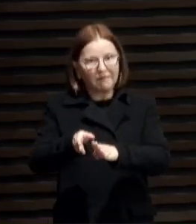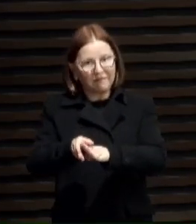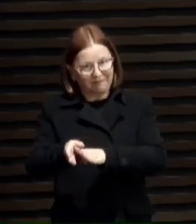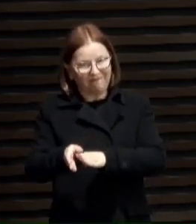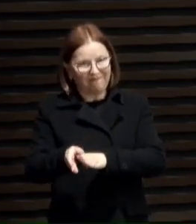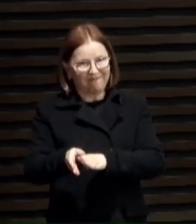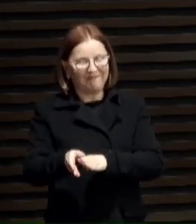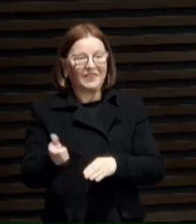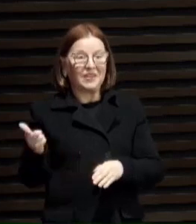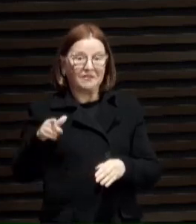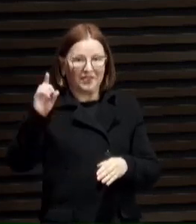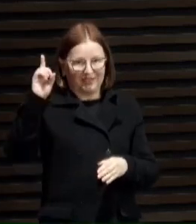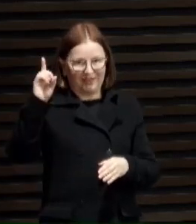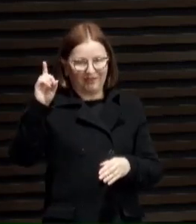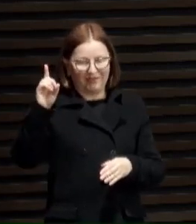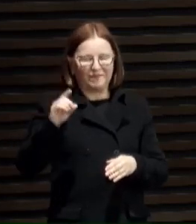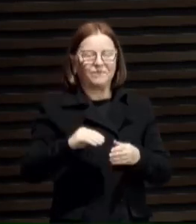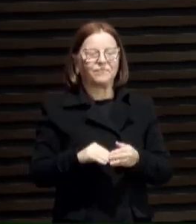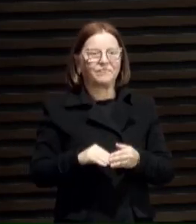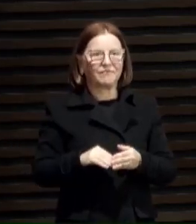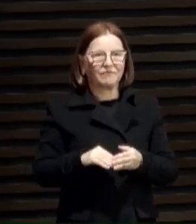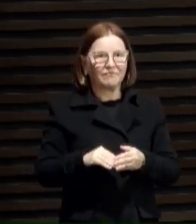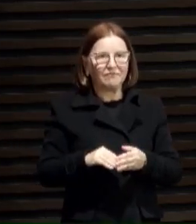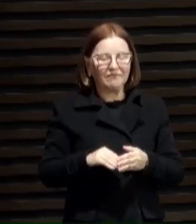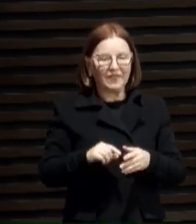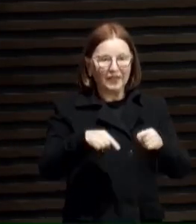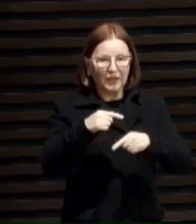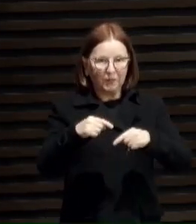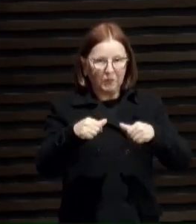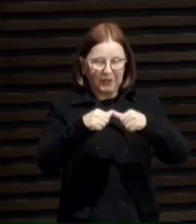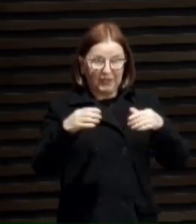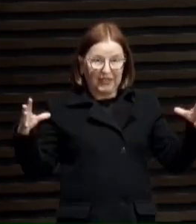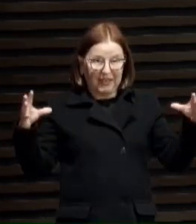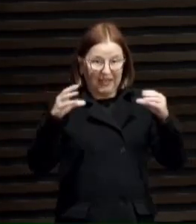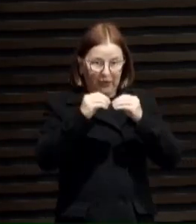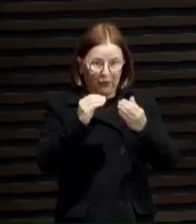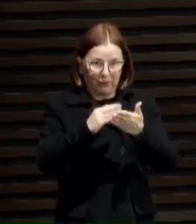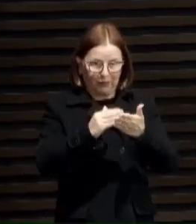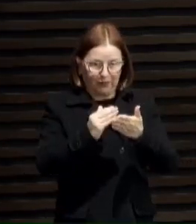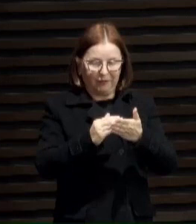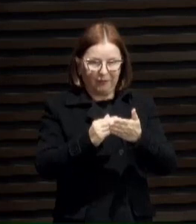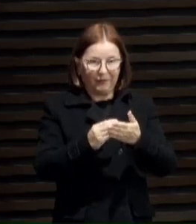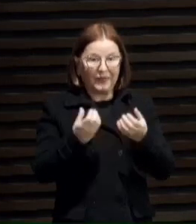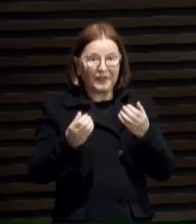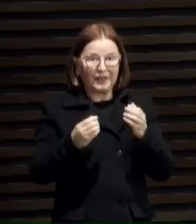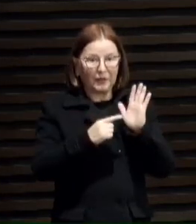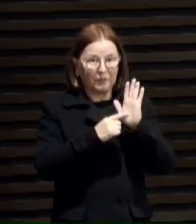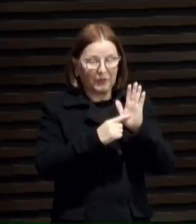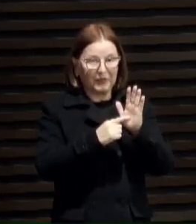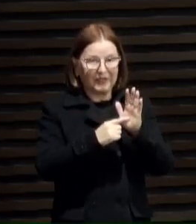de Deus. Fazendo esse panorama geral do livro, eu quero destacar aqui 6 assuntos. Em